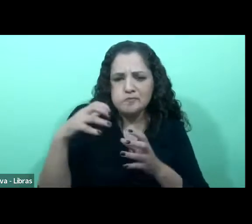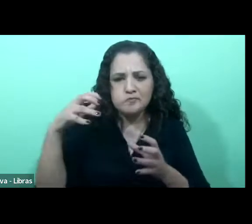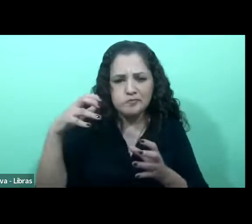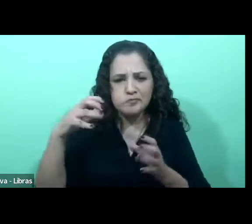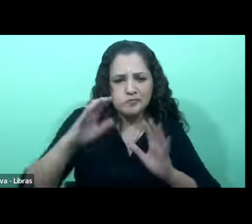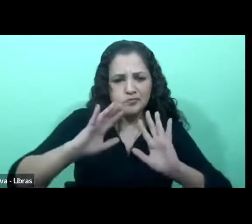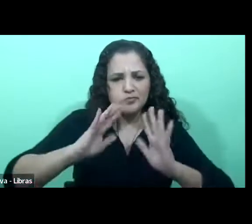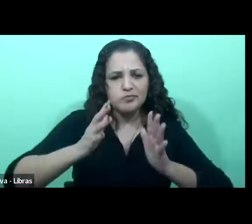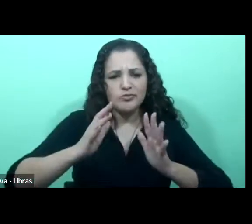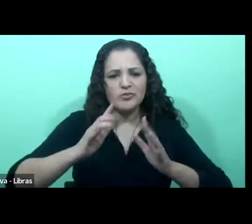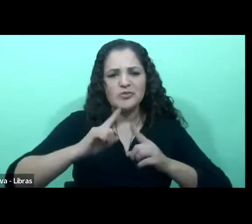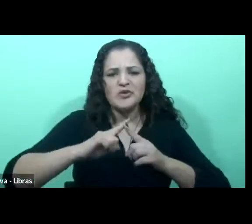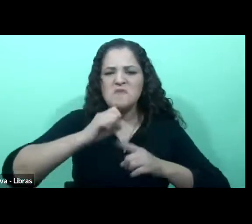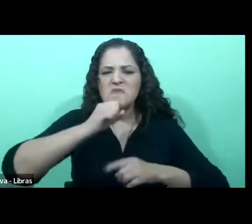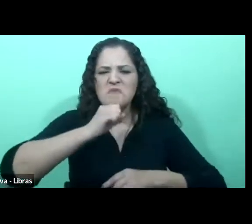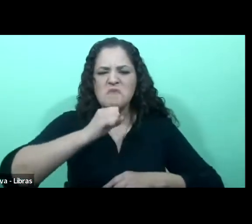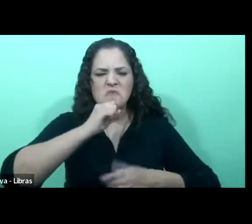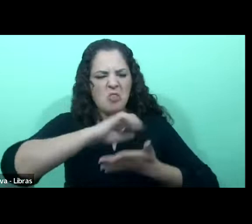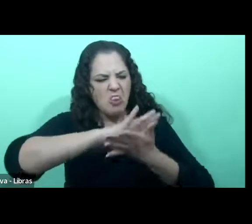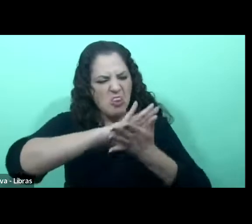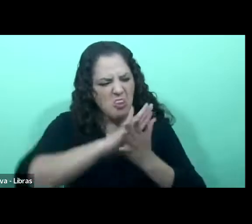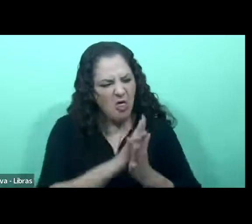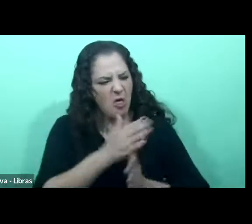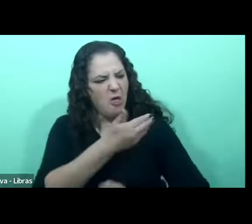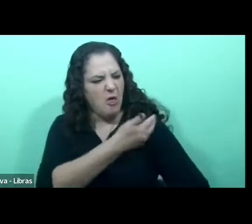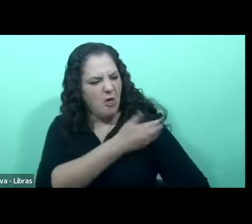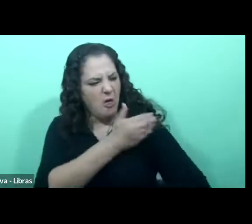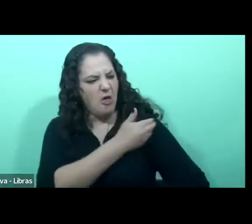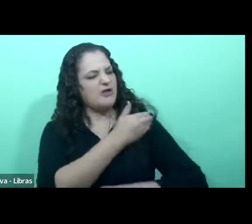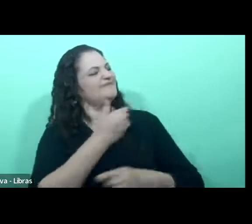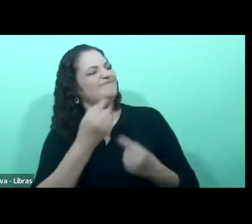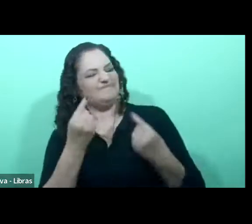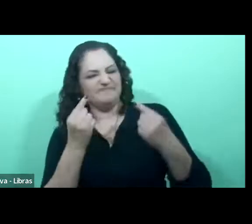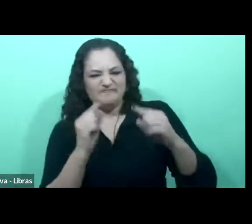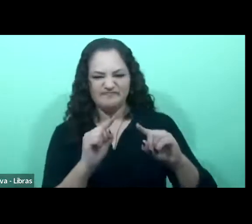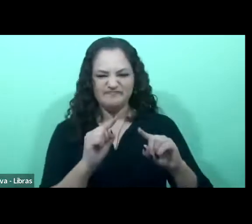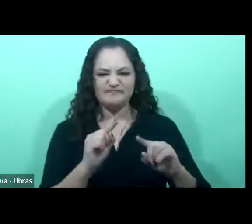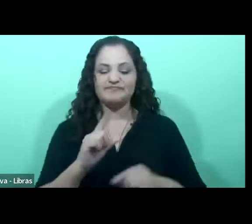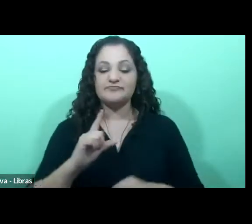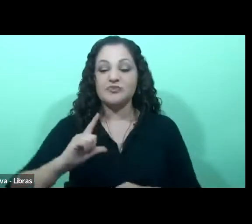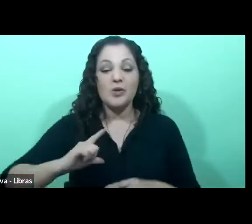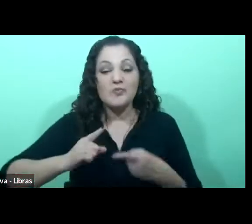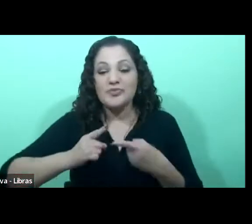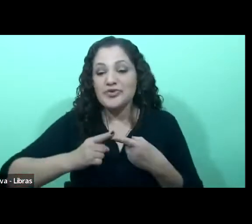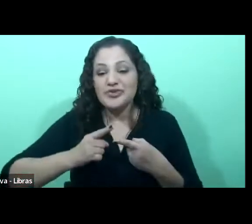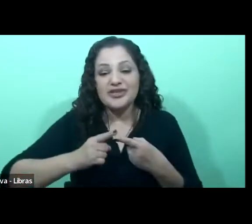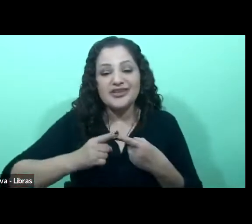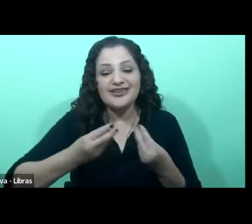de velhofobia, de preconceito aos idosos, pelo fato deles serem